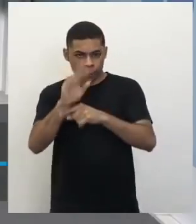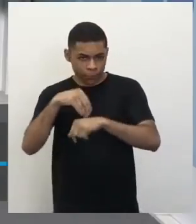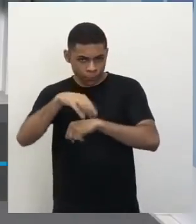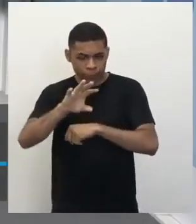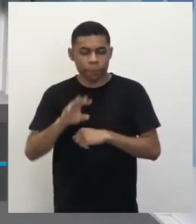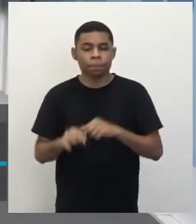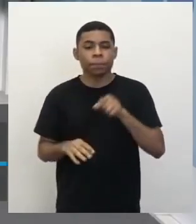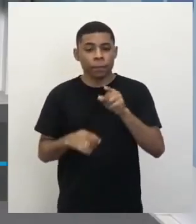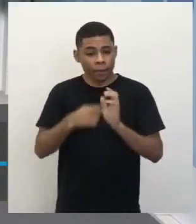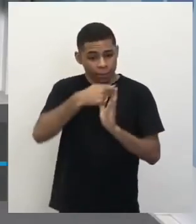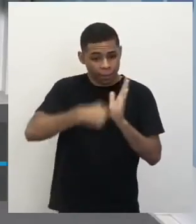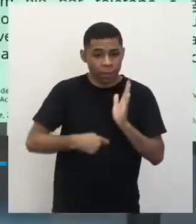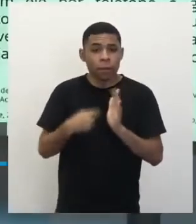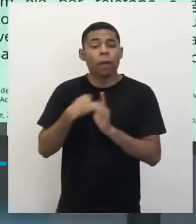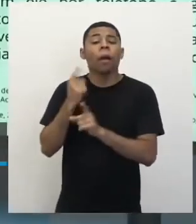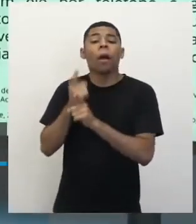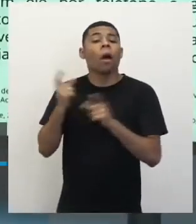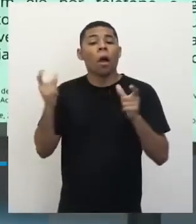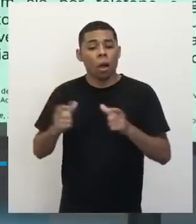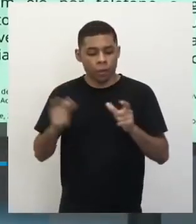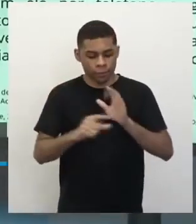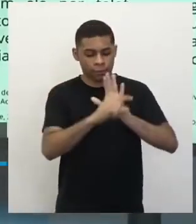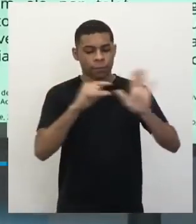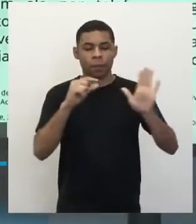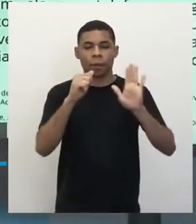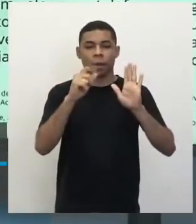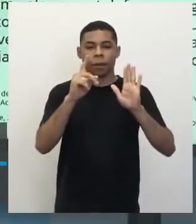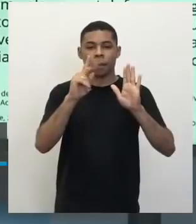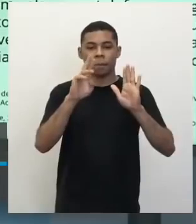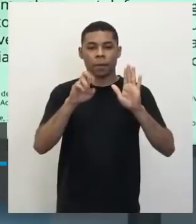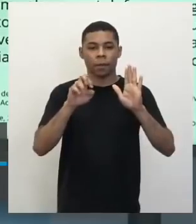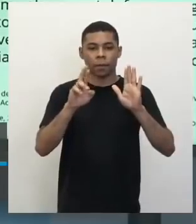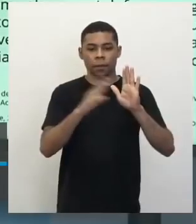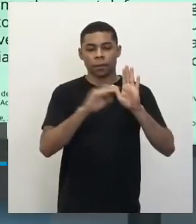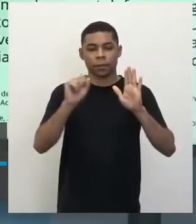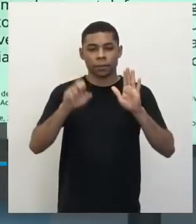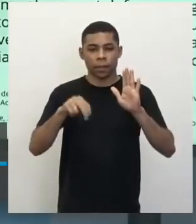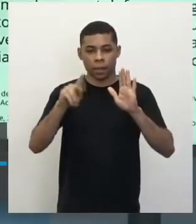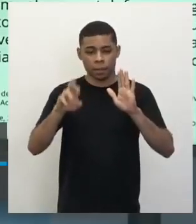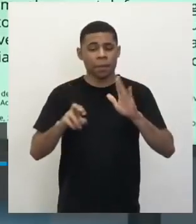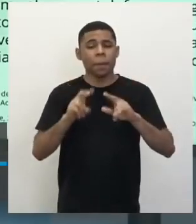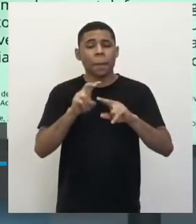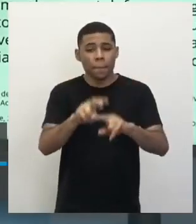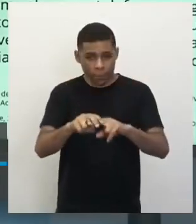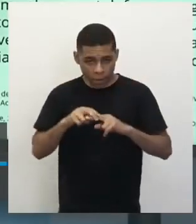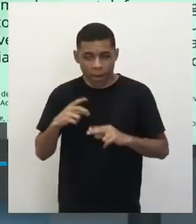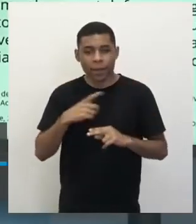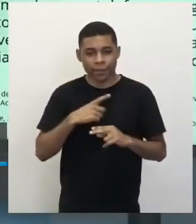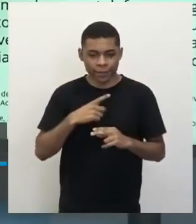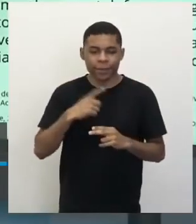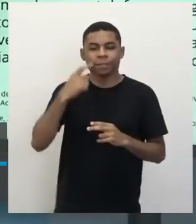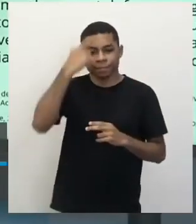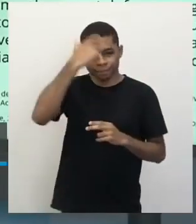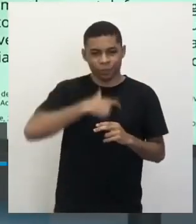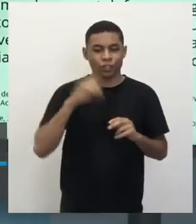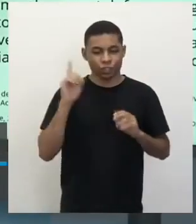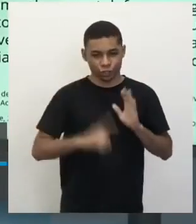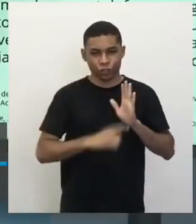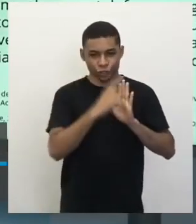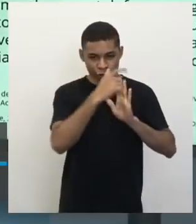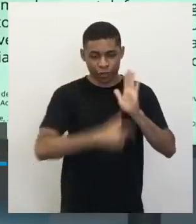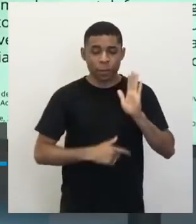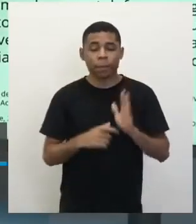auxiliá-los, esse texto eu peguei no caderno Aprender Sempre, como eu falei, a questão dos direitos autorais, tá? Eu retirei do caderno Aprender